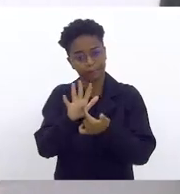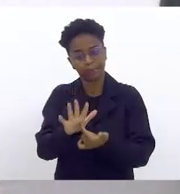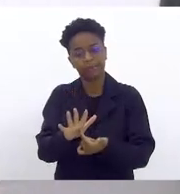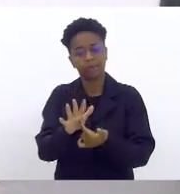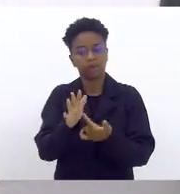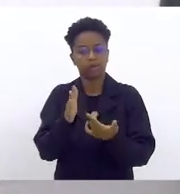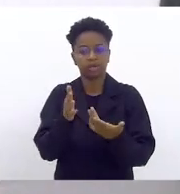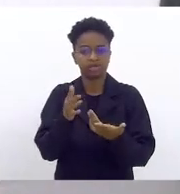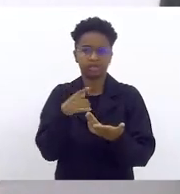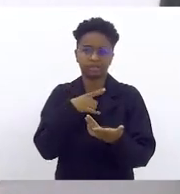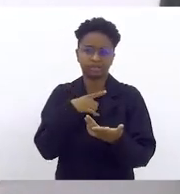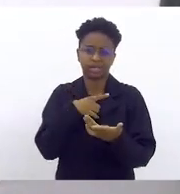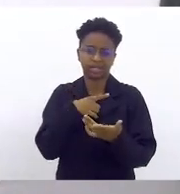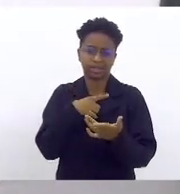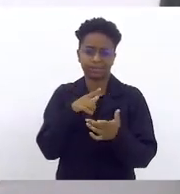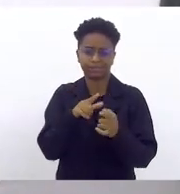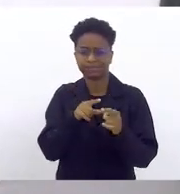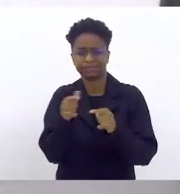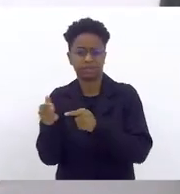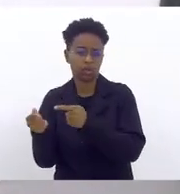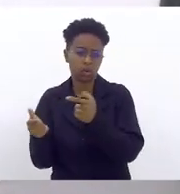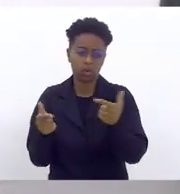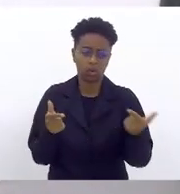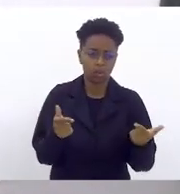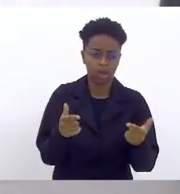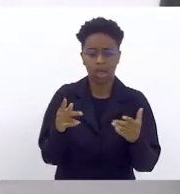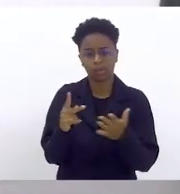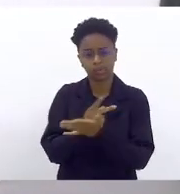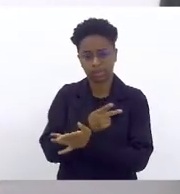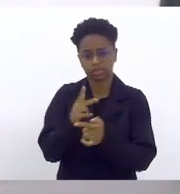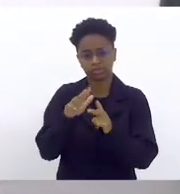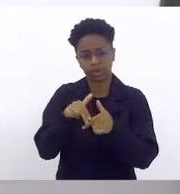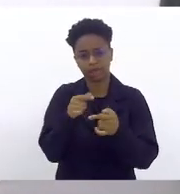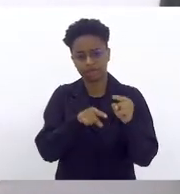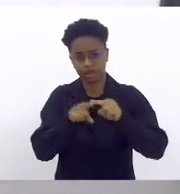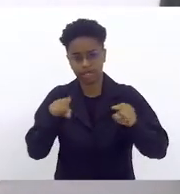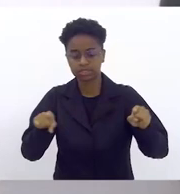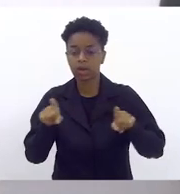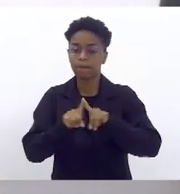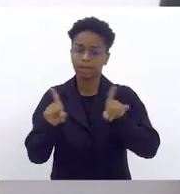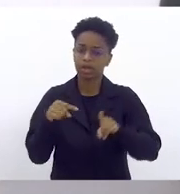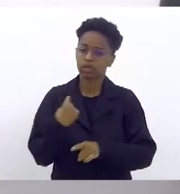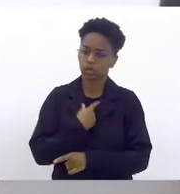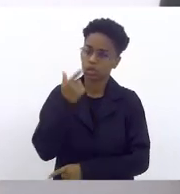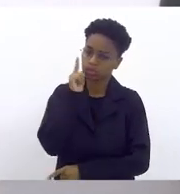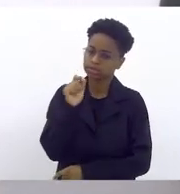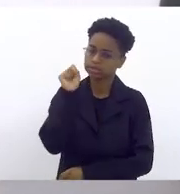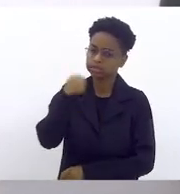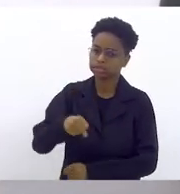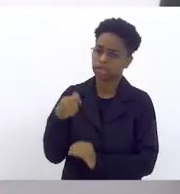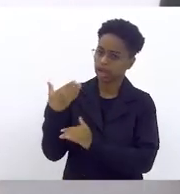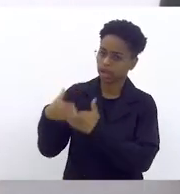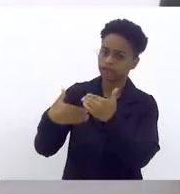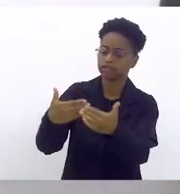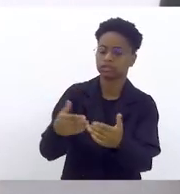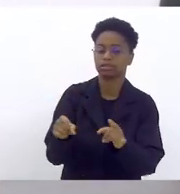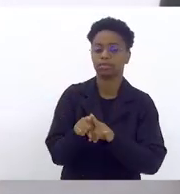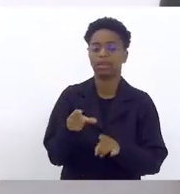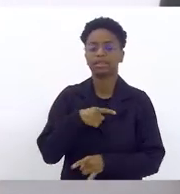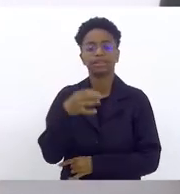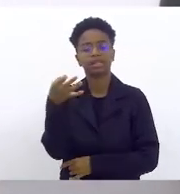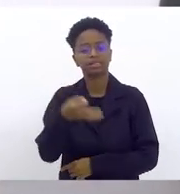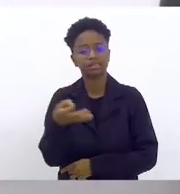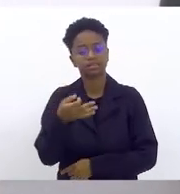Mauro o que a gente acaba fazendo em função de algumas variáveis mas nós temos condição de avançar nessa direção e eu tenho a certeza que